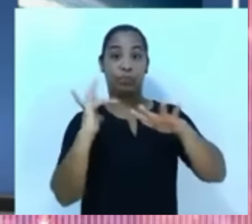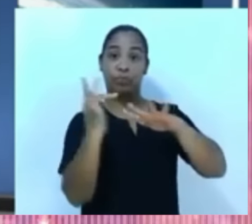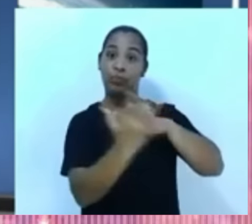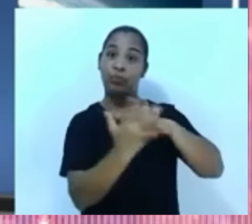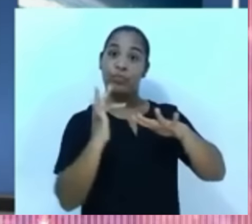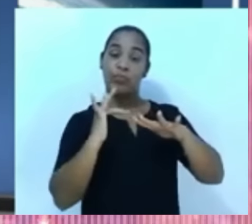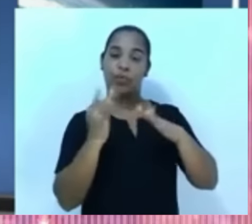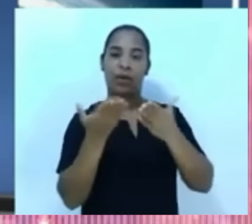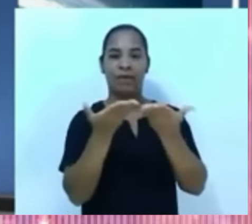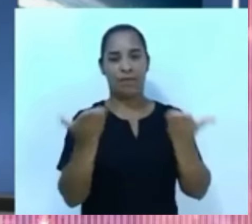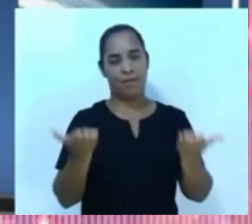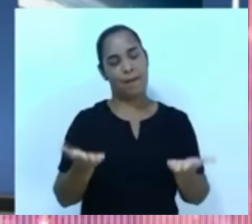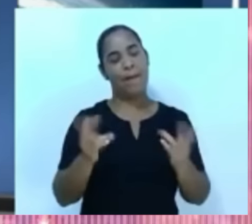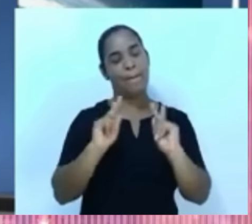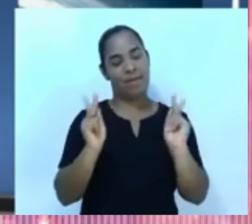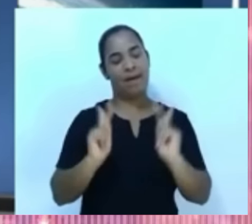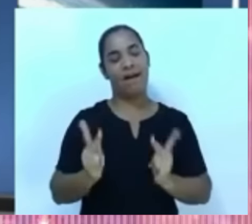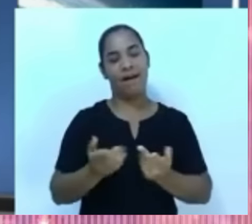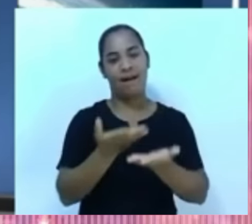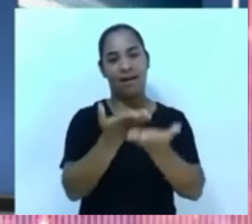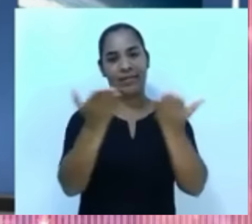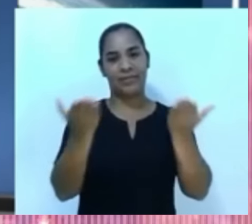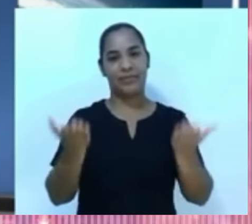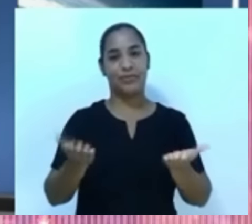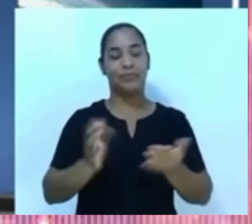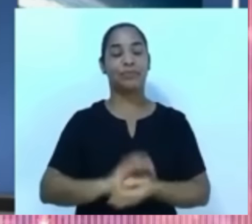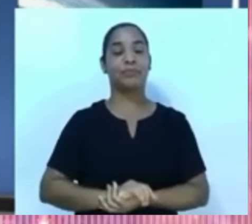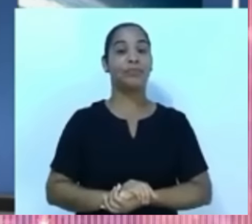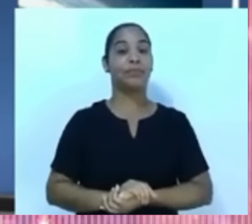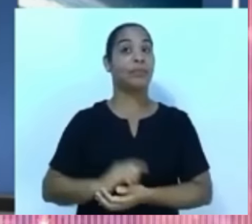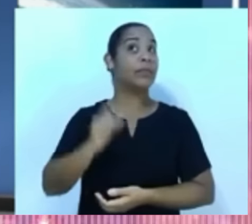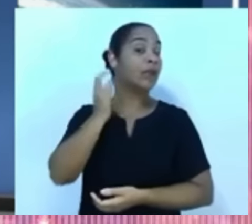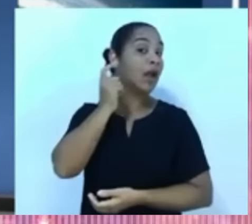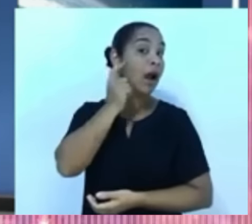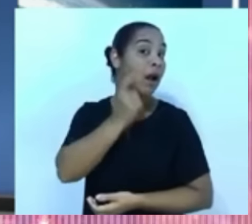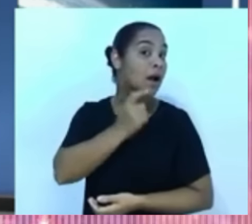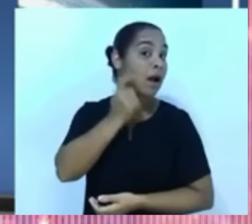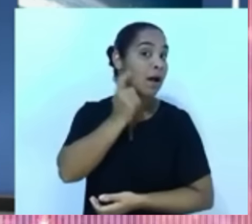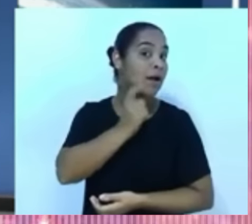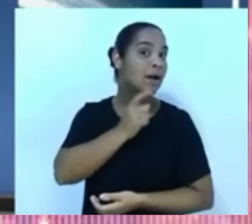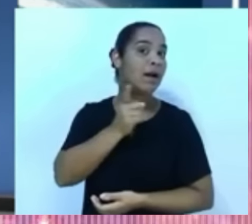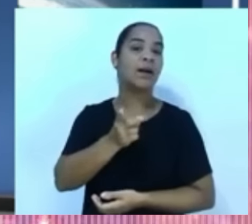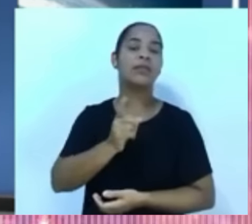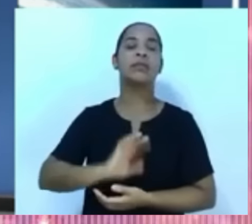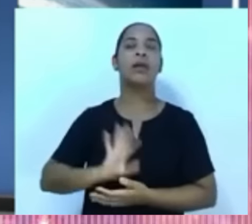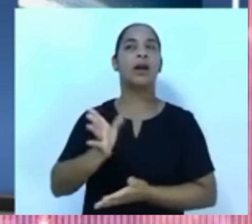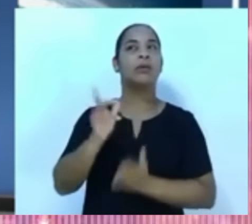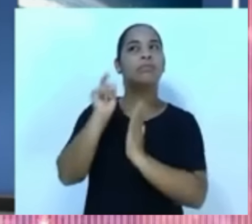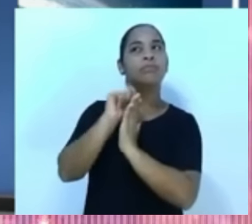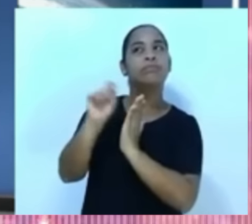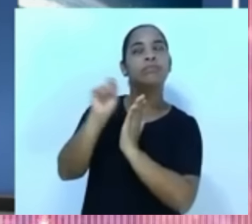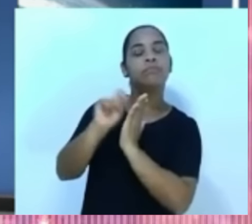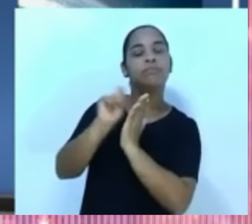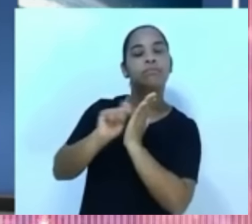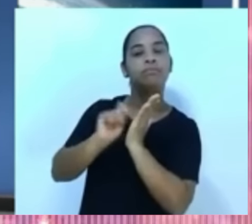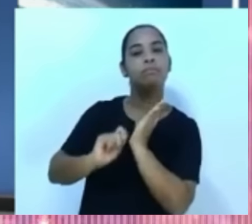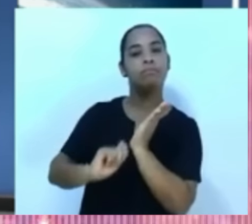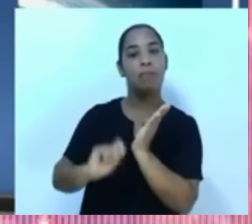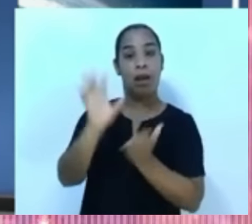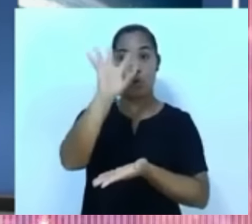paz Allan Kardec o notável codificador da doutrina espírita